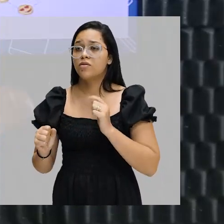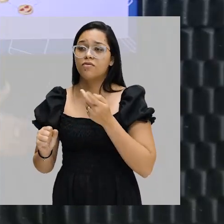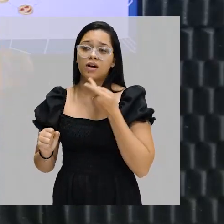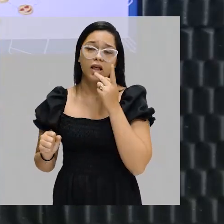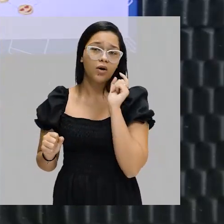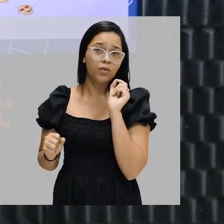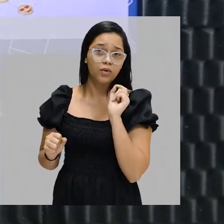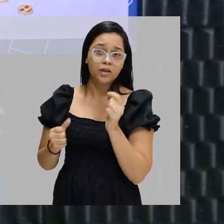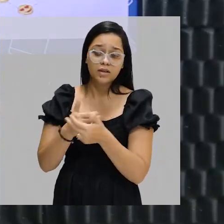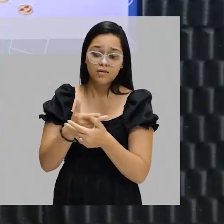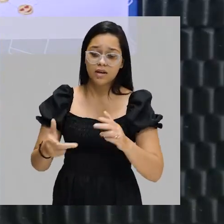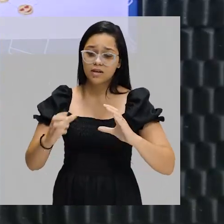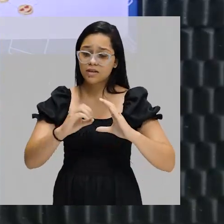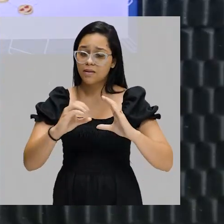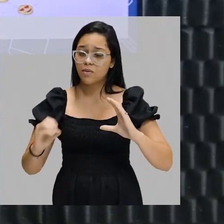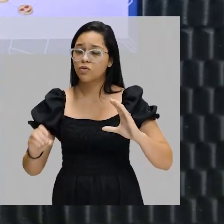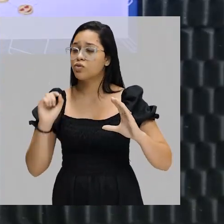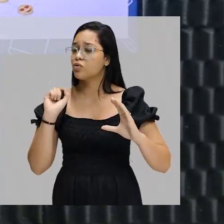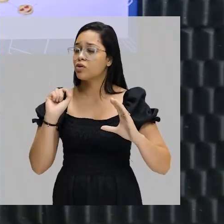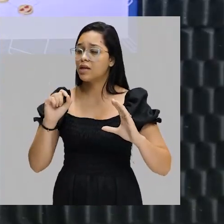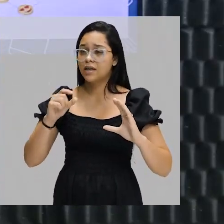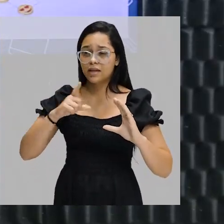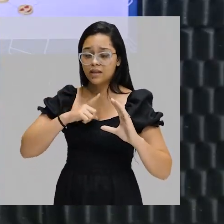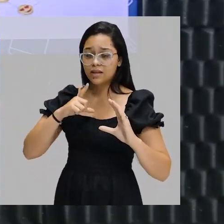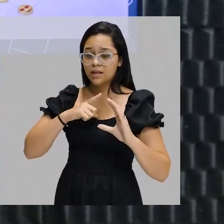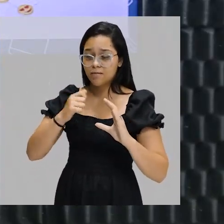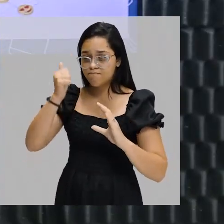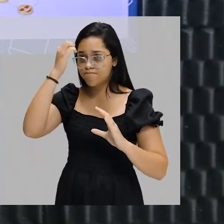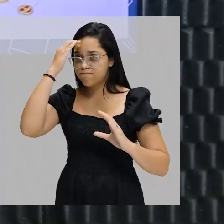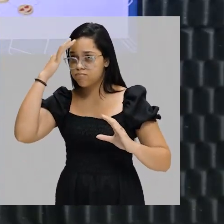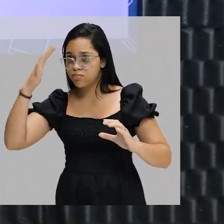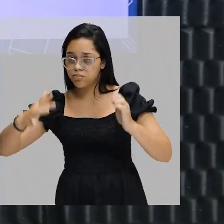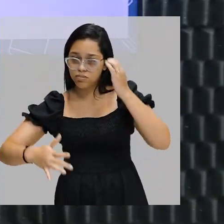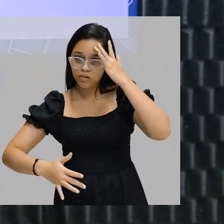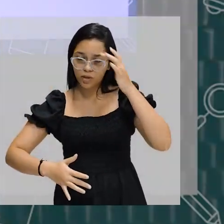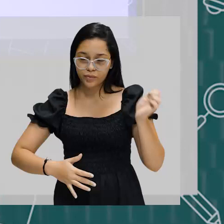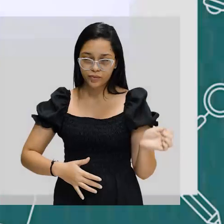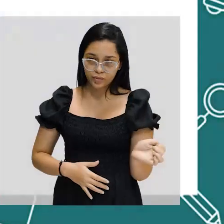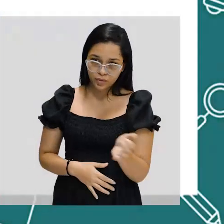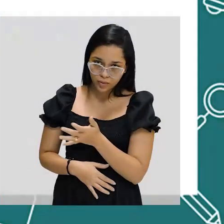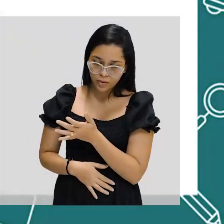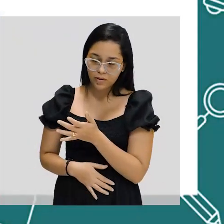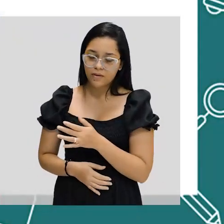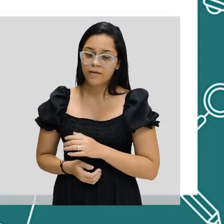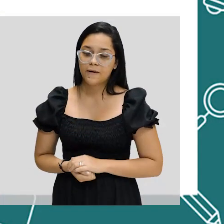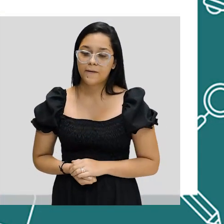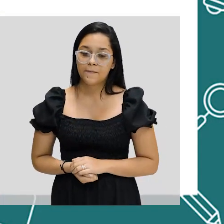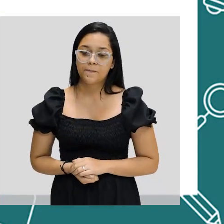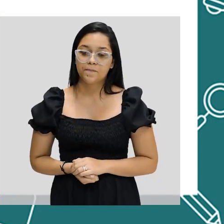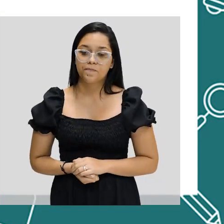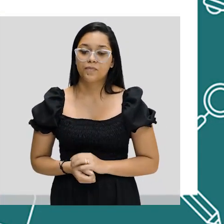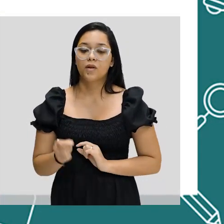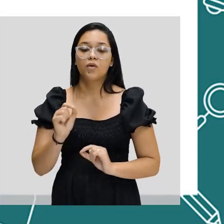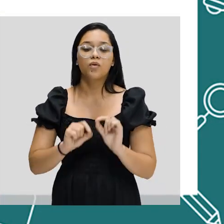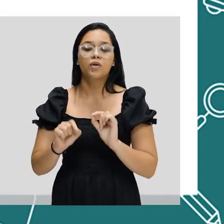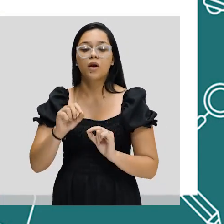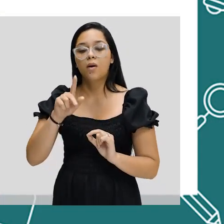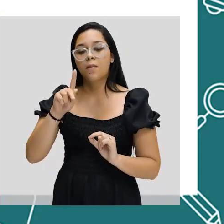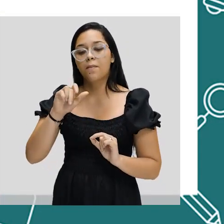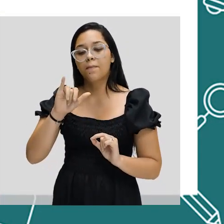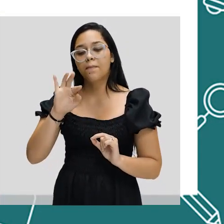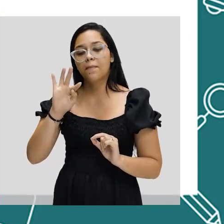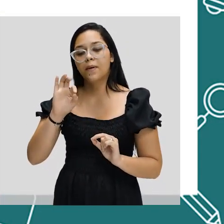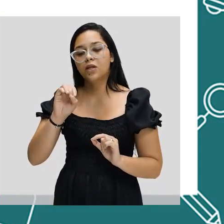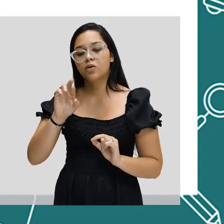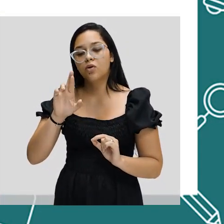que os emojis são a interjeição atualizada tá o Emoji é um pictograma